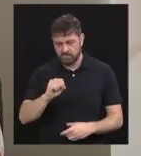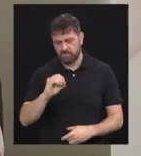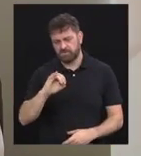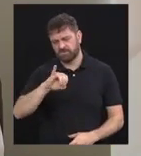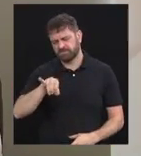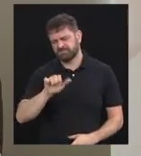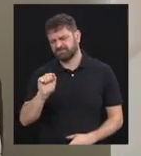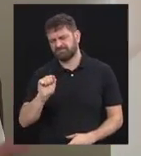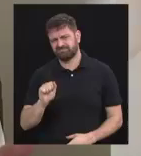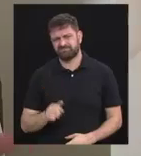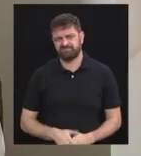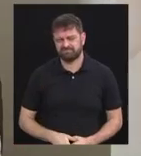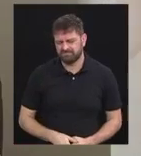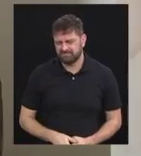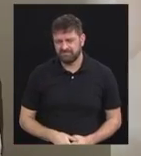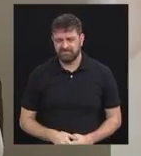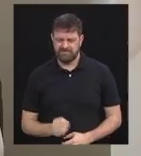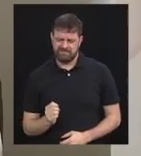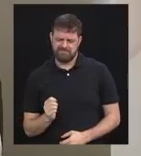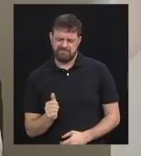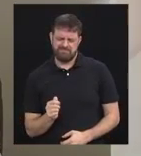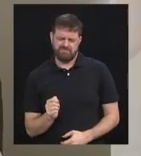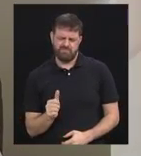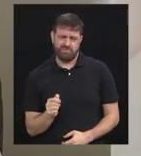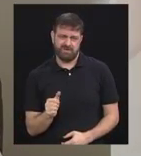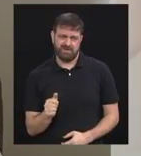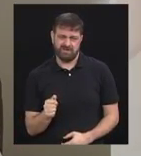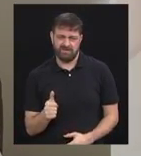mínimo, né? Quando você